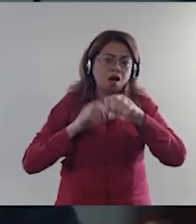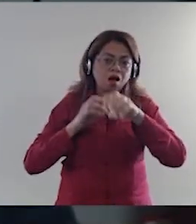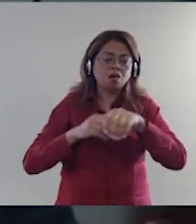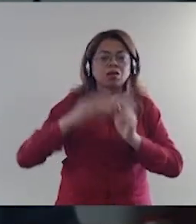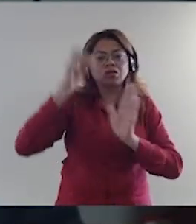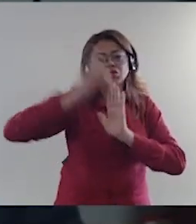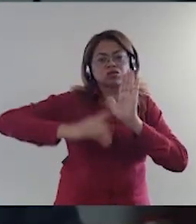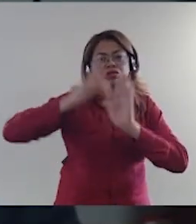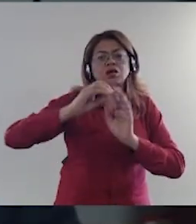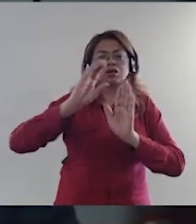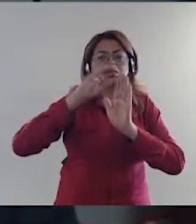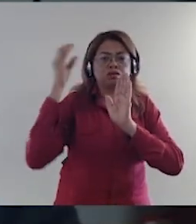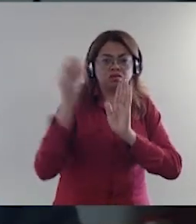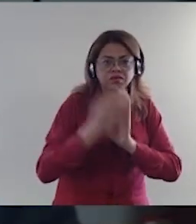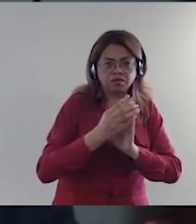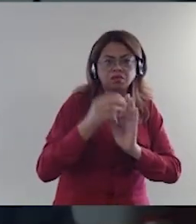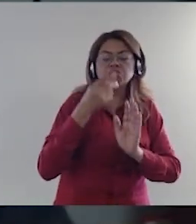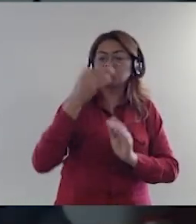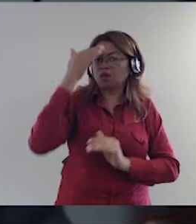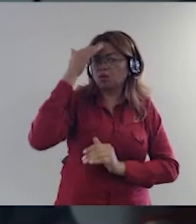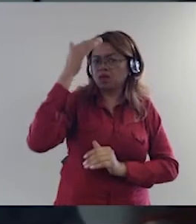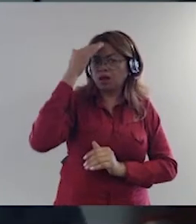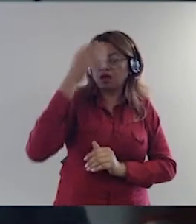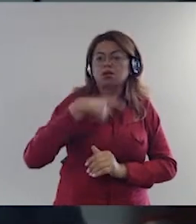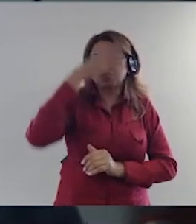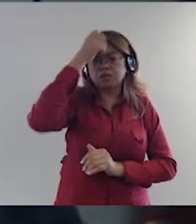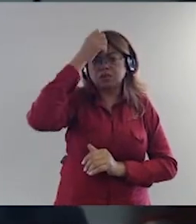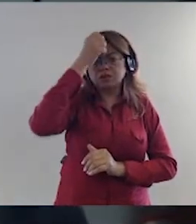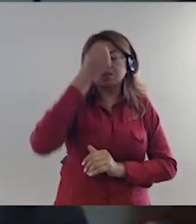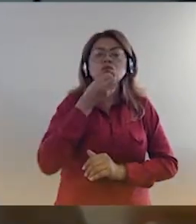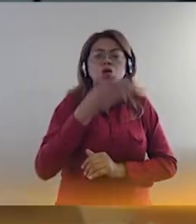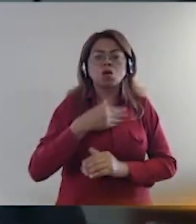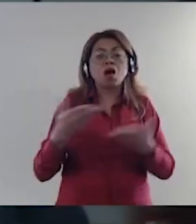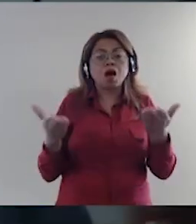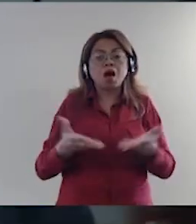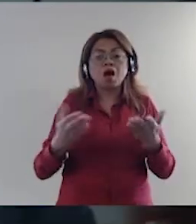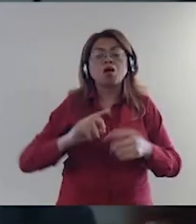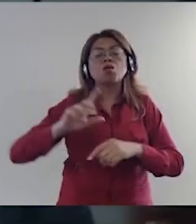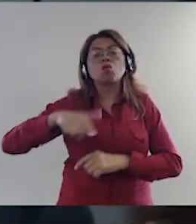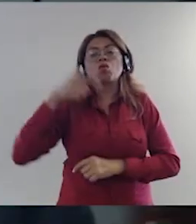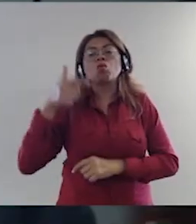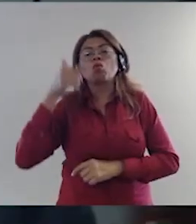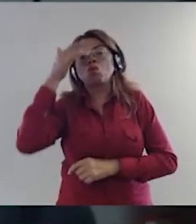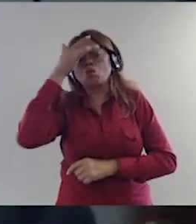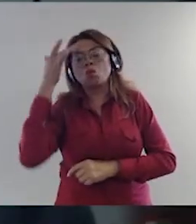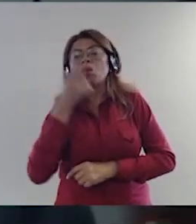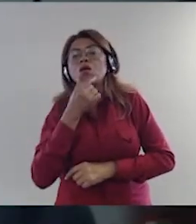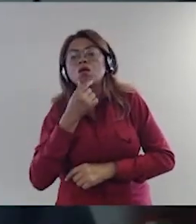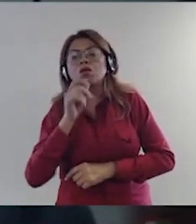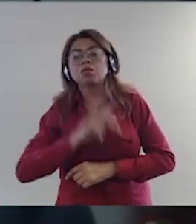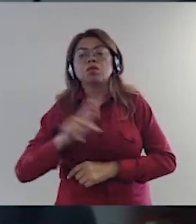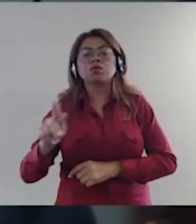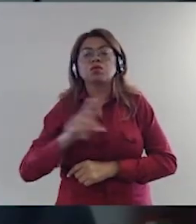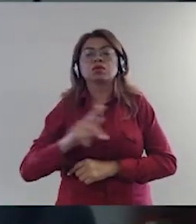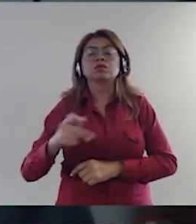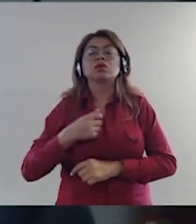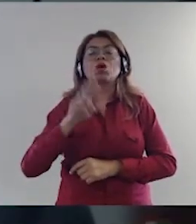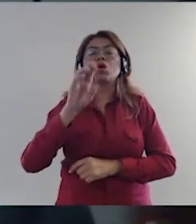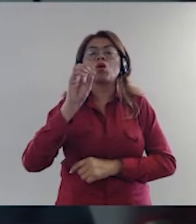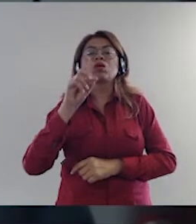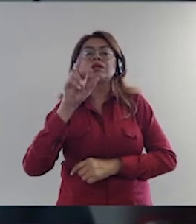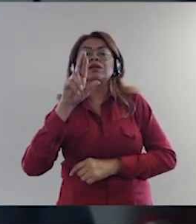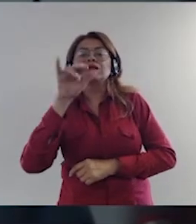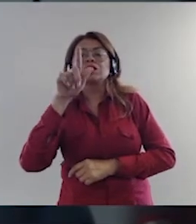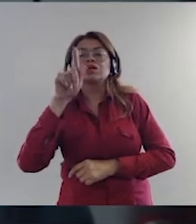honra, sempre um aprendizado ouvi-lo. Eu vou passar a palavra agora ao querido professor Rodrigo